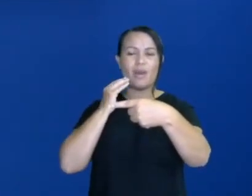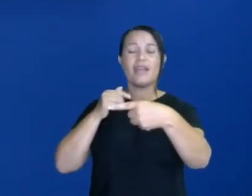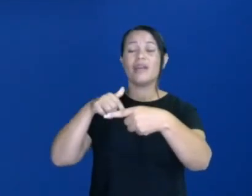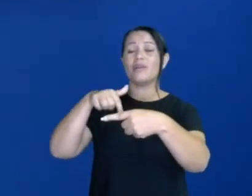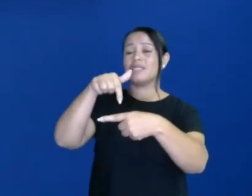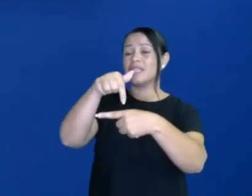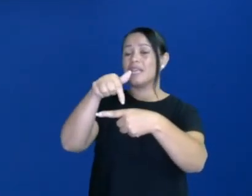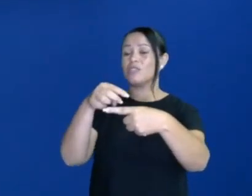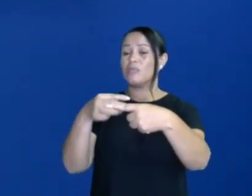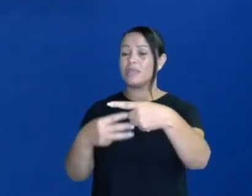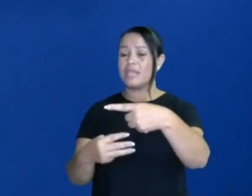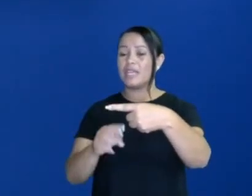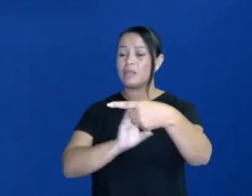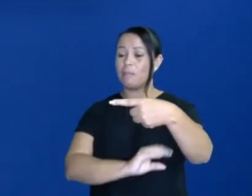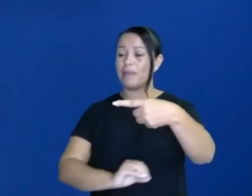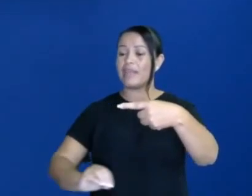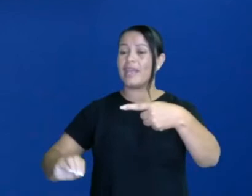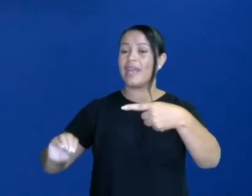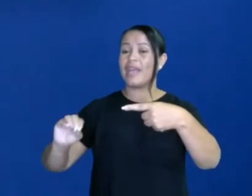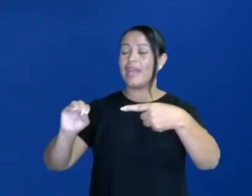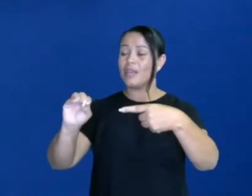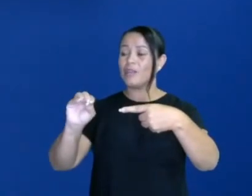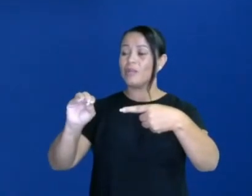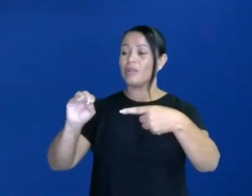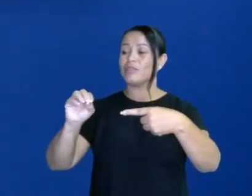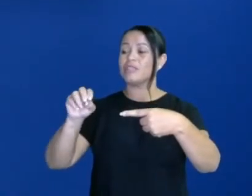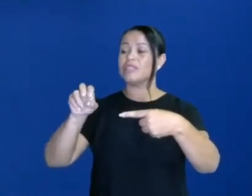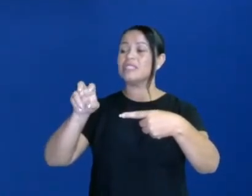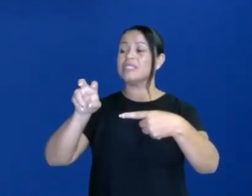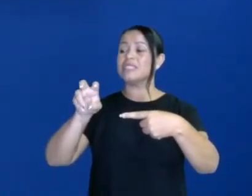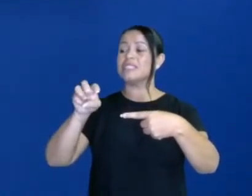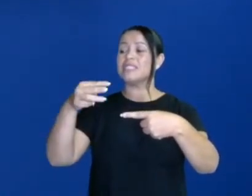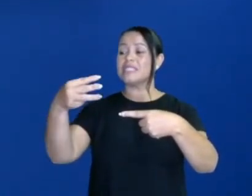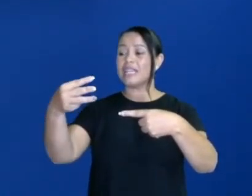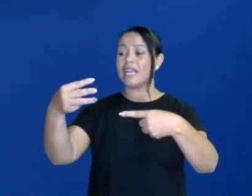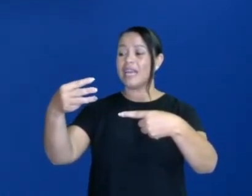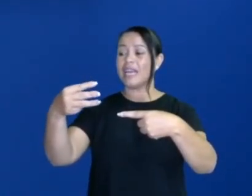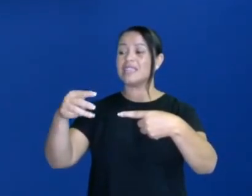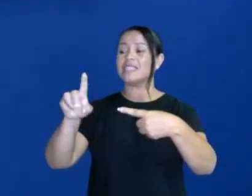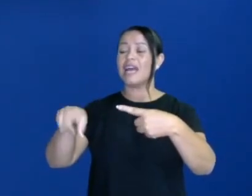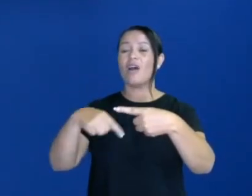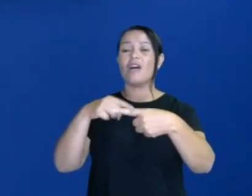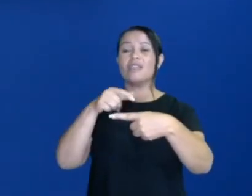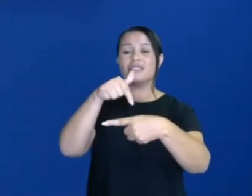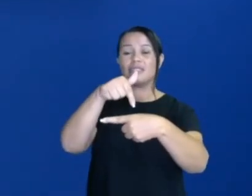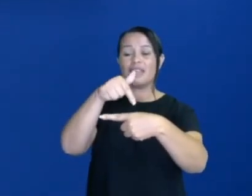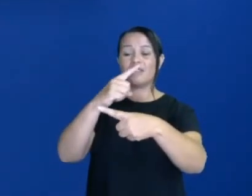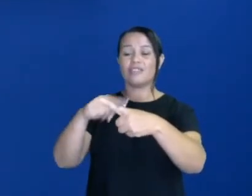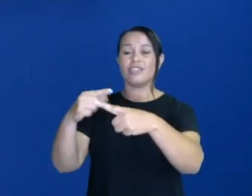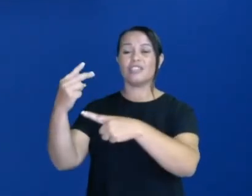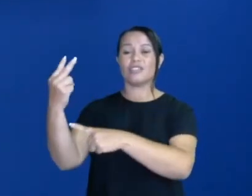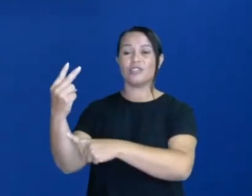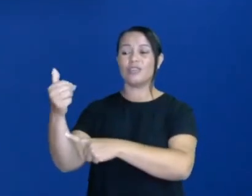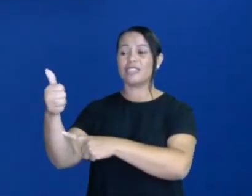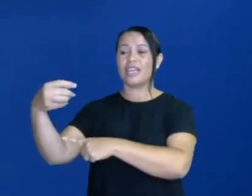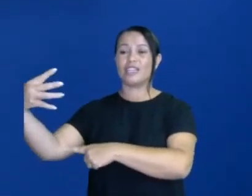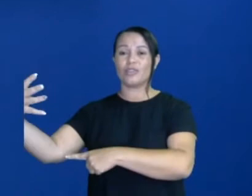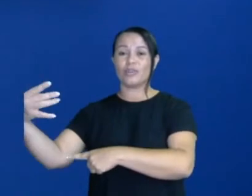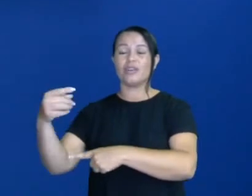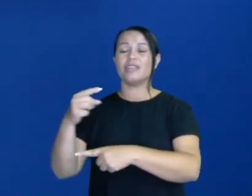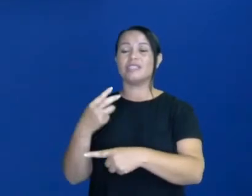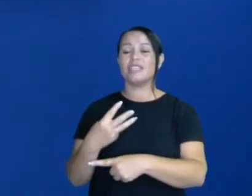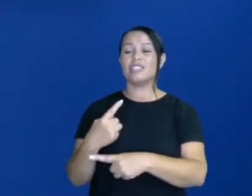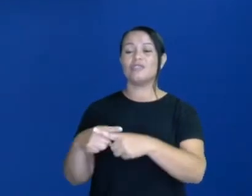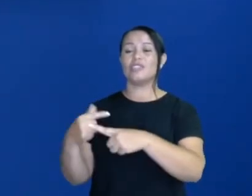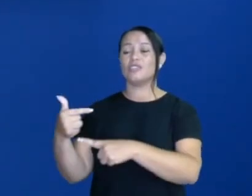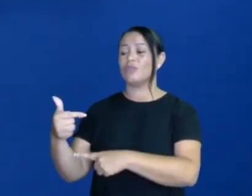não foi isso? 7 sobre 3, eu peguei o denominador de 5 sobre 2 e multipliquei, ó. 7 vezes 2, 14. 3 vezes 2,